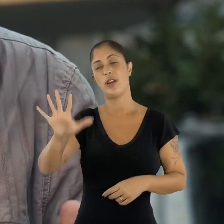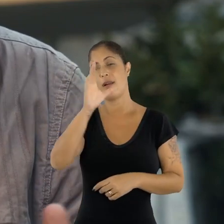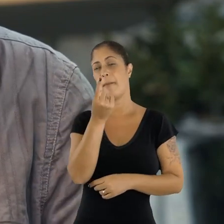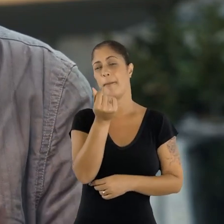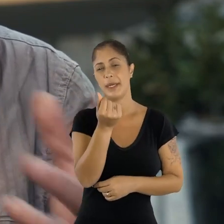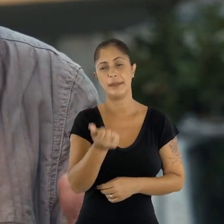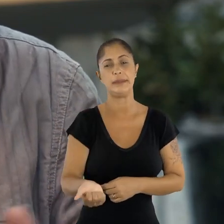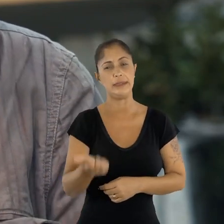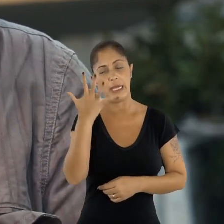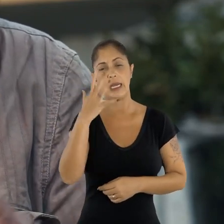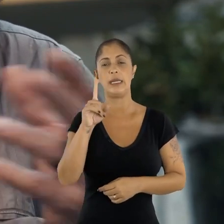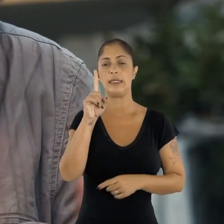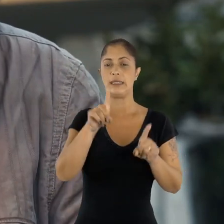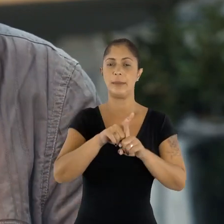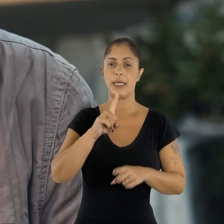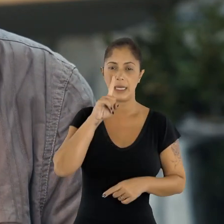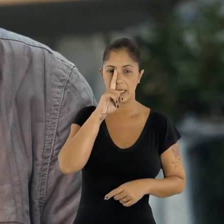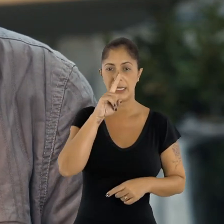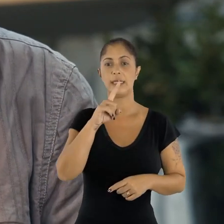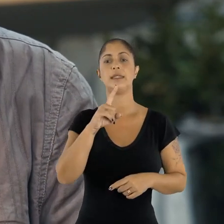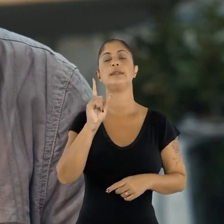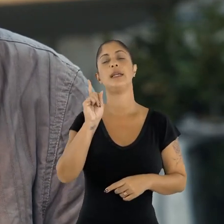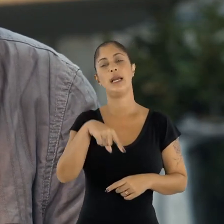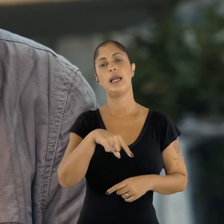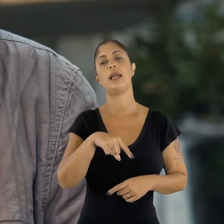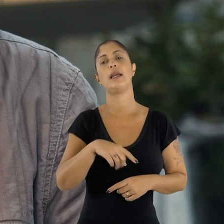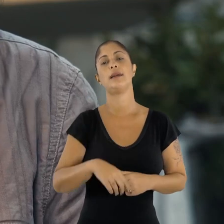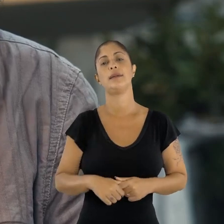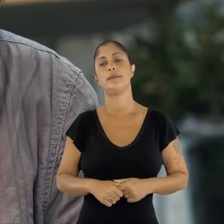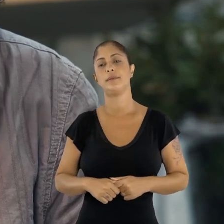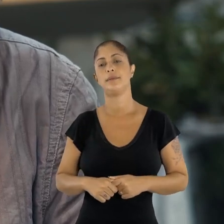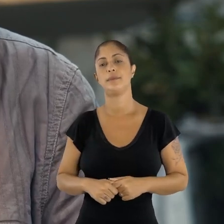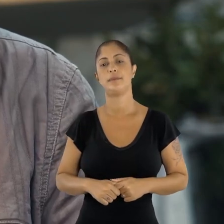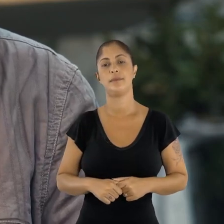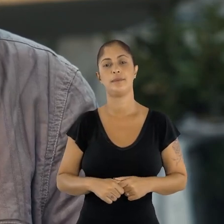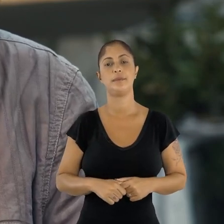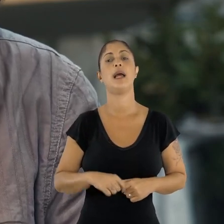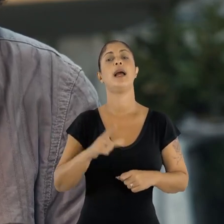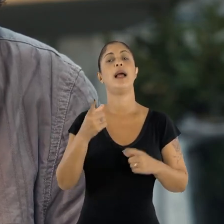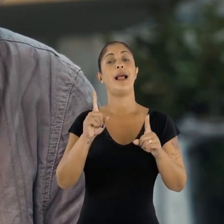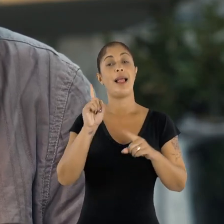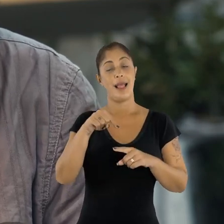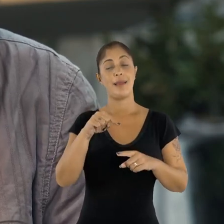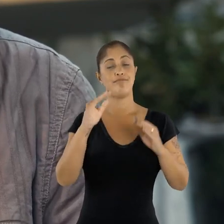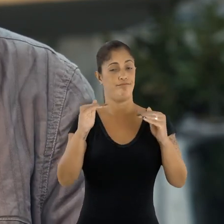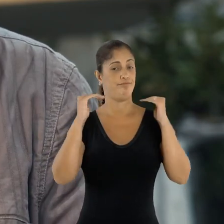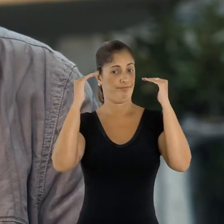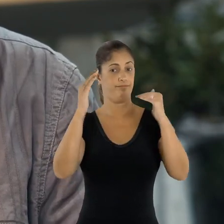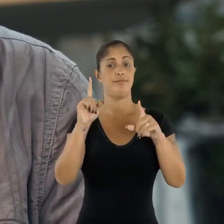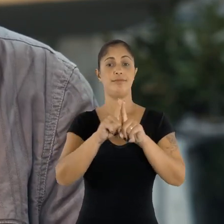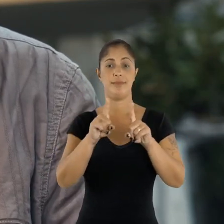global de preços, de crise, apostar nas rotas que conduzam